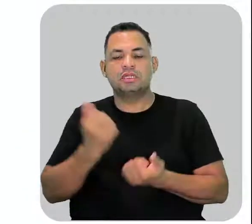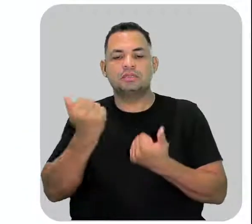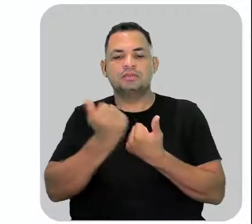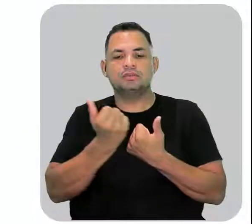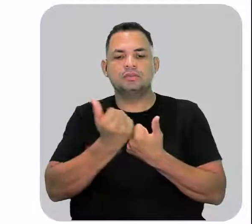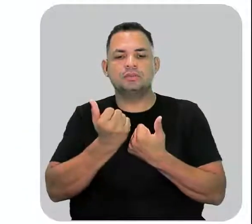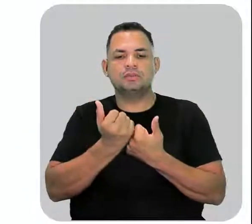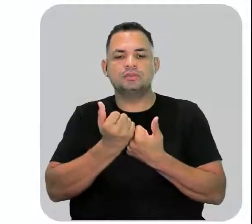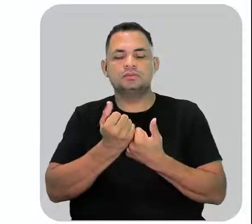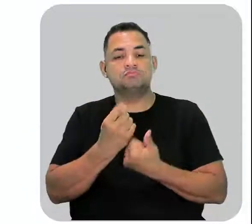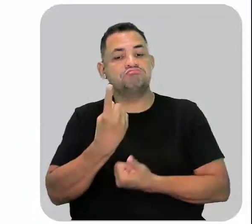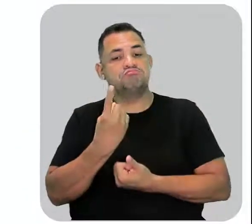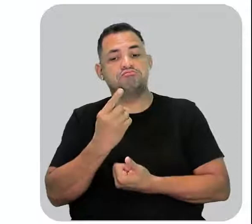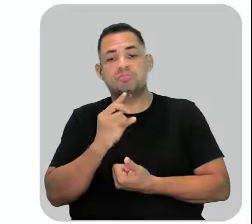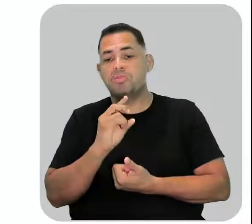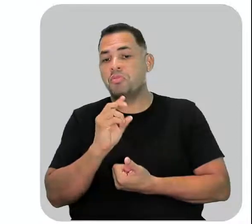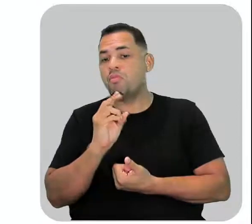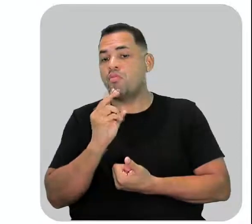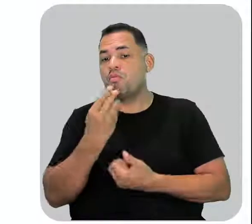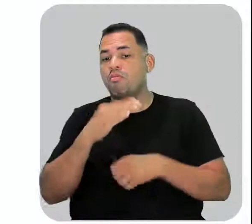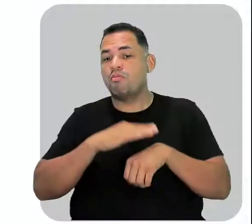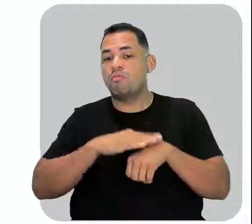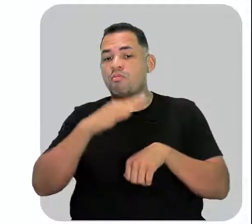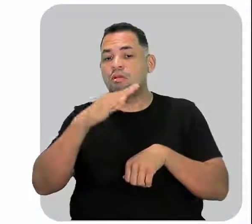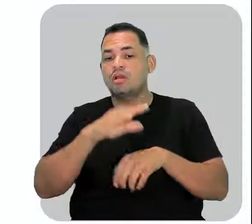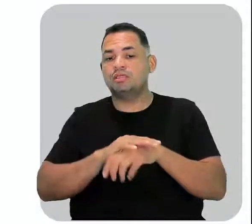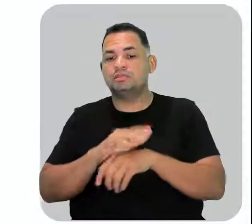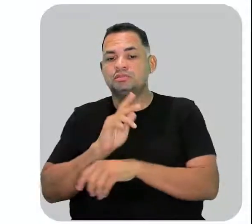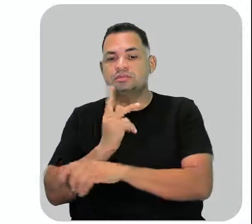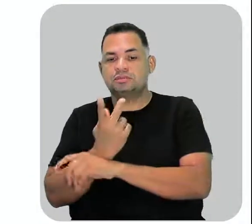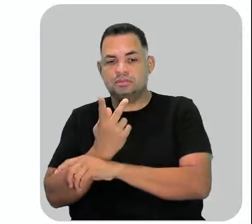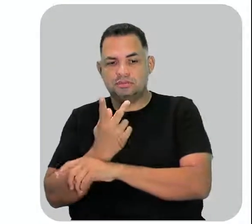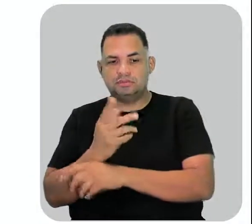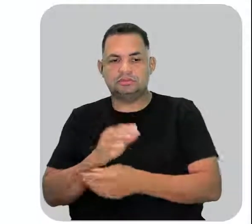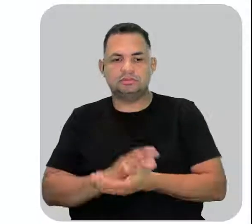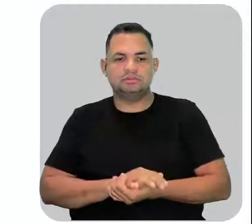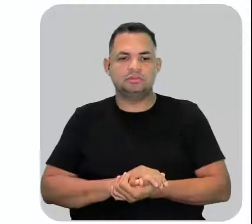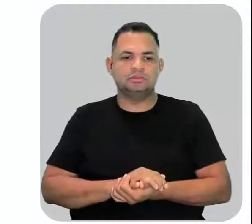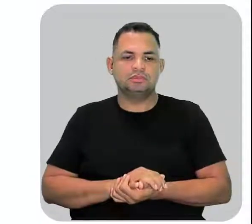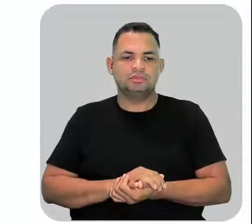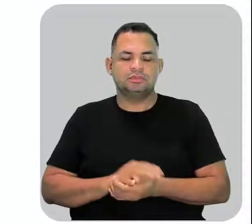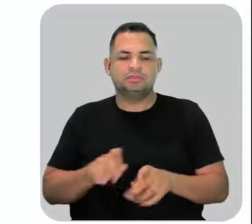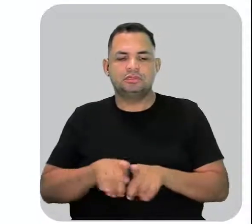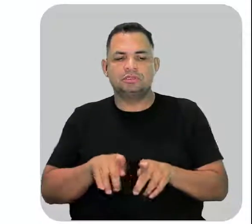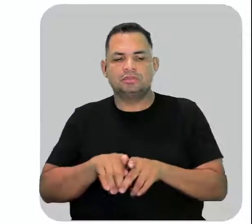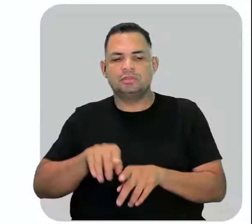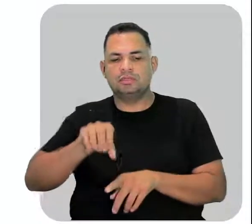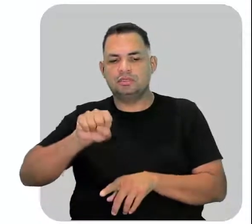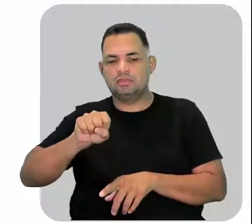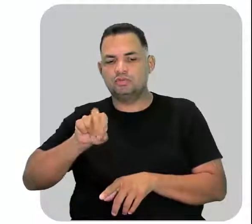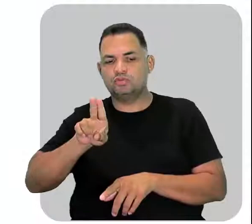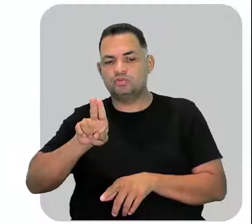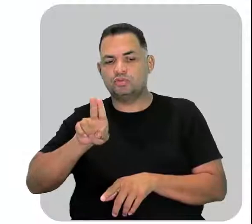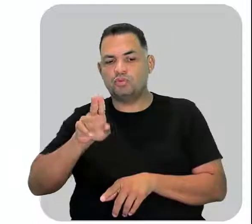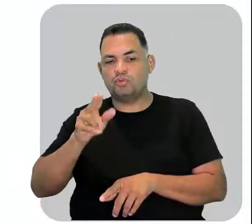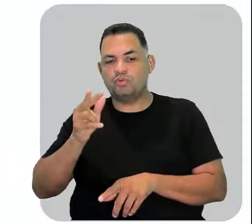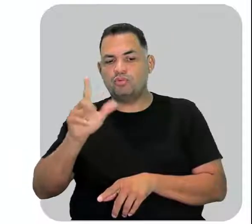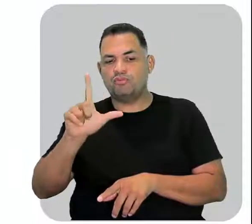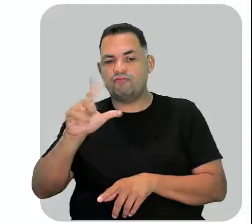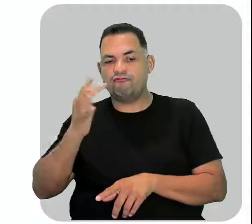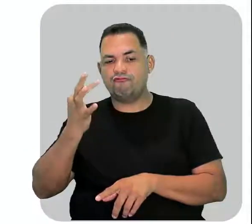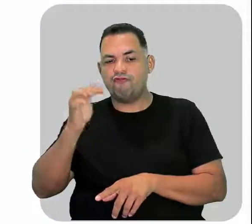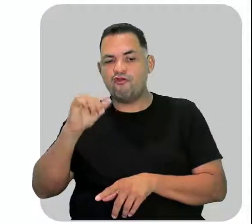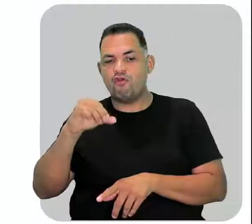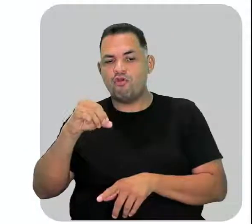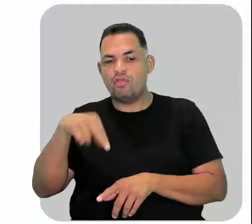substituindo um ou mais hidrogênios dos alcanos. E nós temos a sulfonação, que é quando